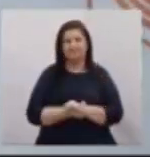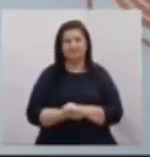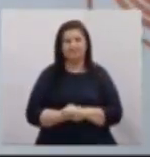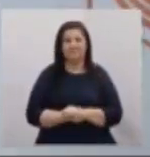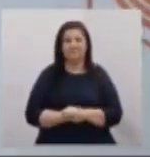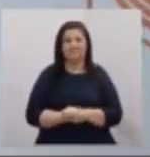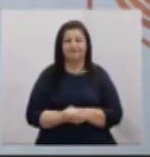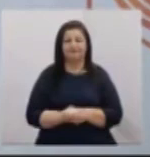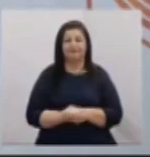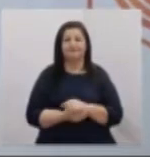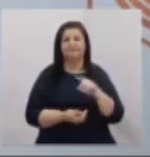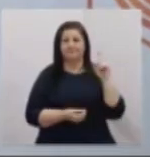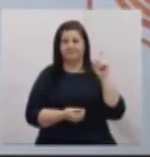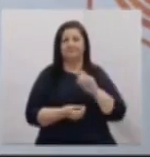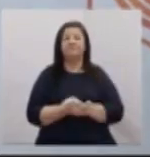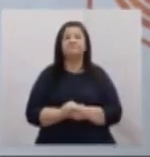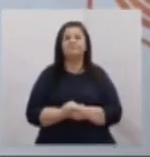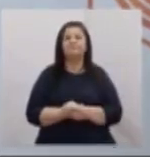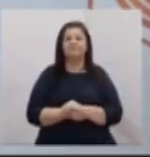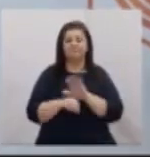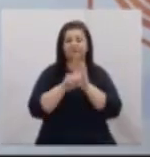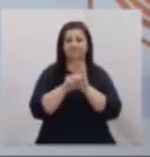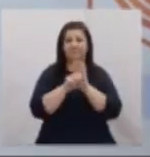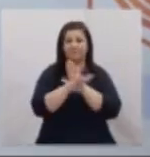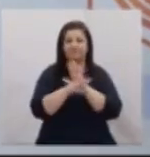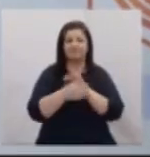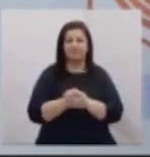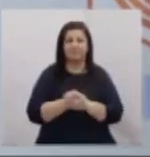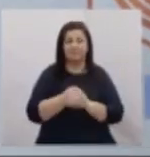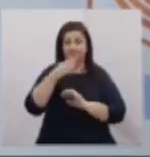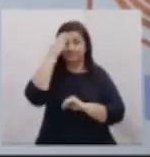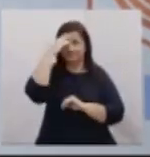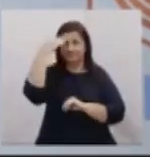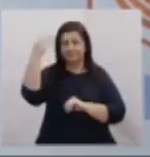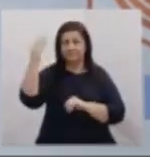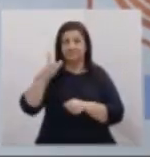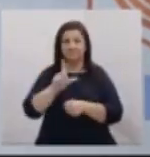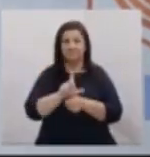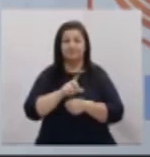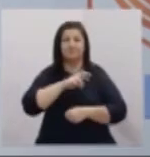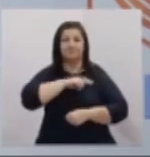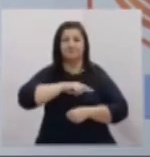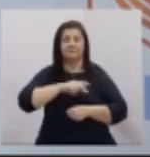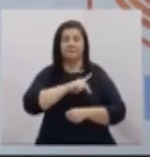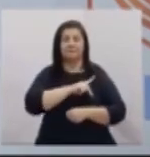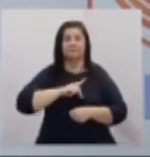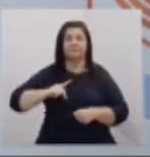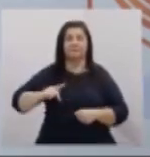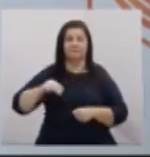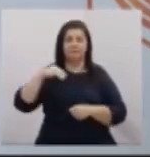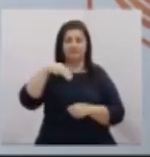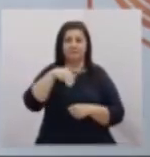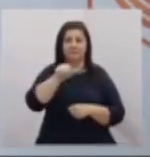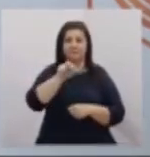aqui, o vereador Valmir, para homenagear o líder religioso, que é o pastor Marco da